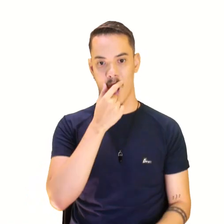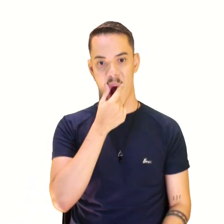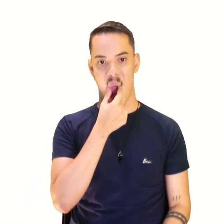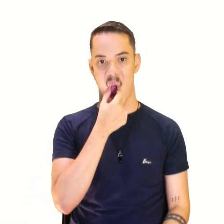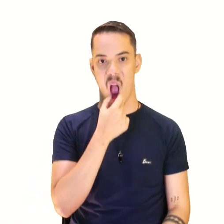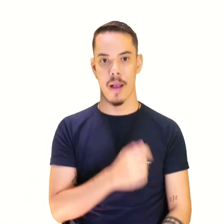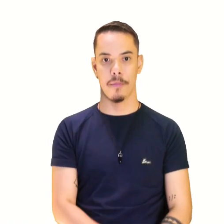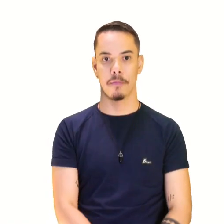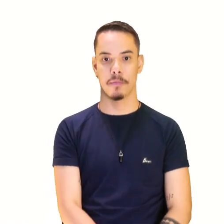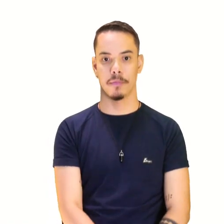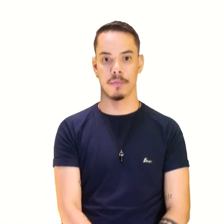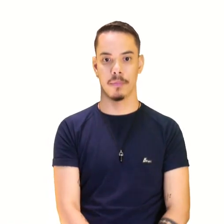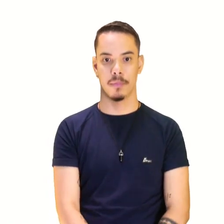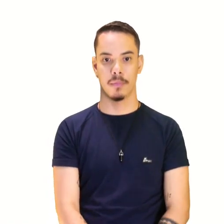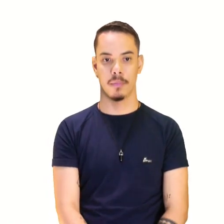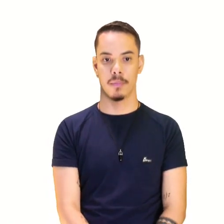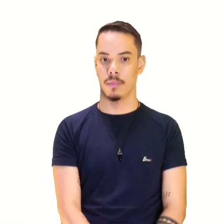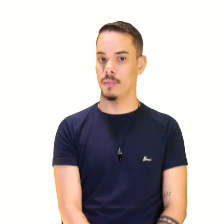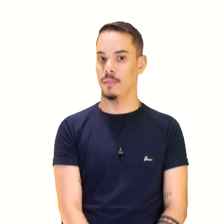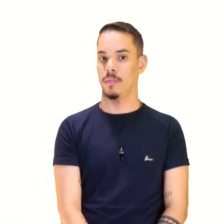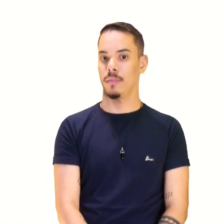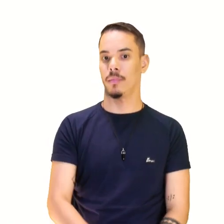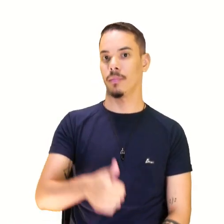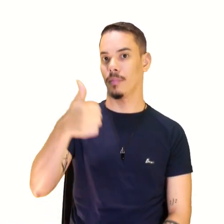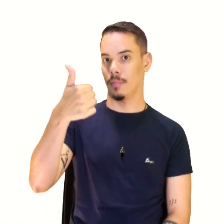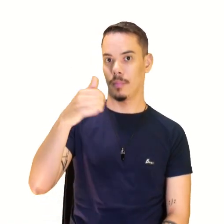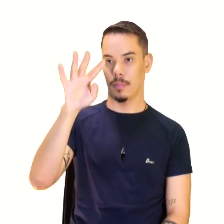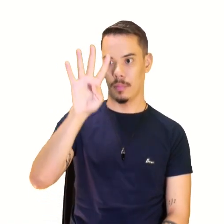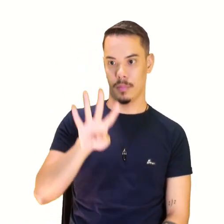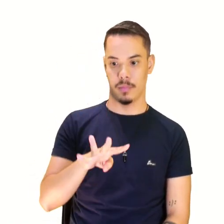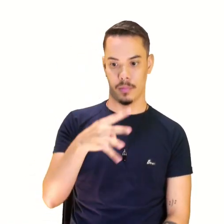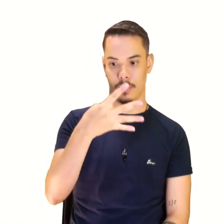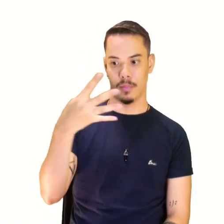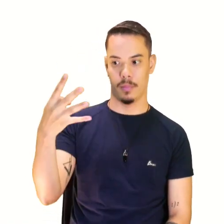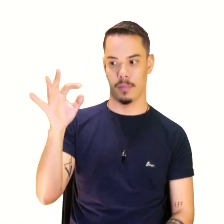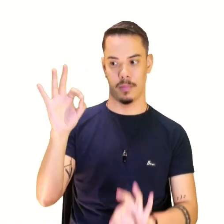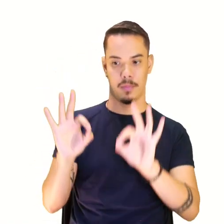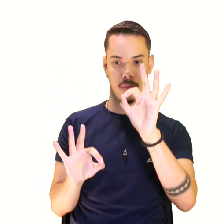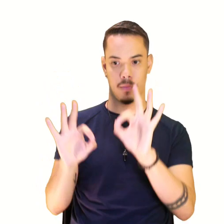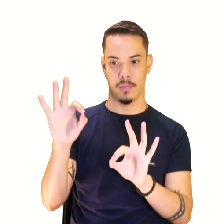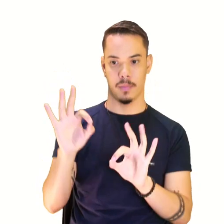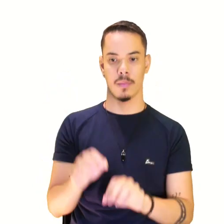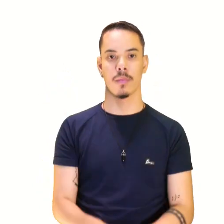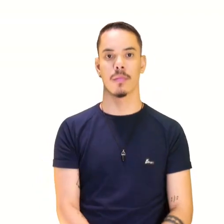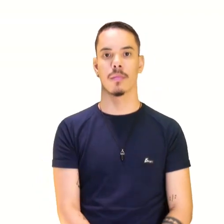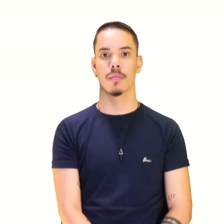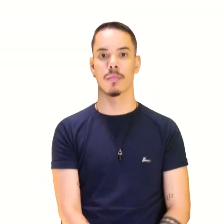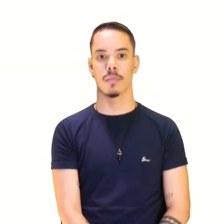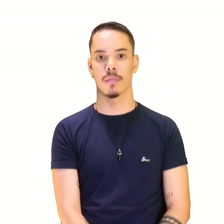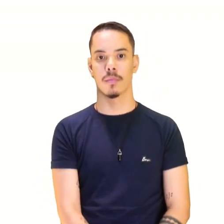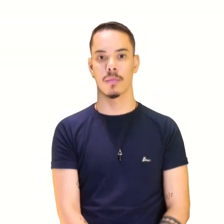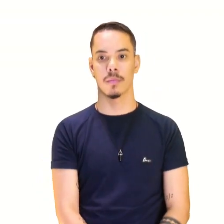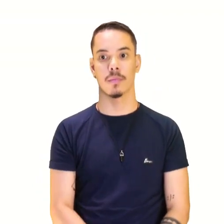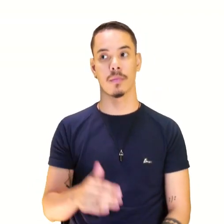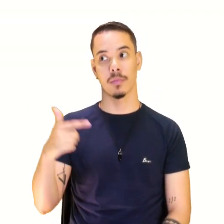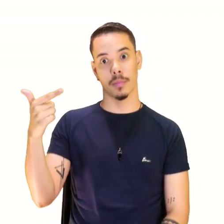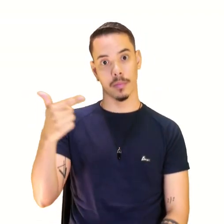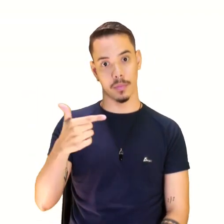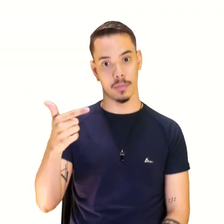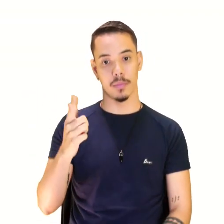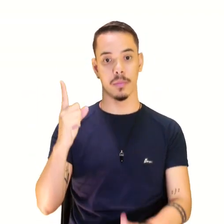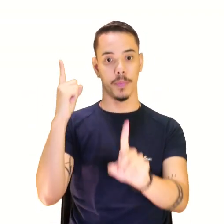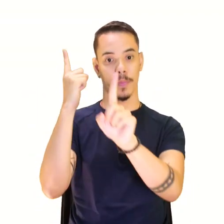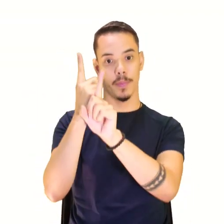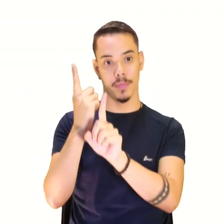passo, o que a gente fez? Montou A tabela. a tabelinha. Montamos, né, para ficar organizado, ficar mais fácil de resolver. No segundo passo, a gente